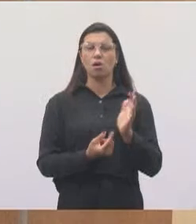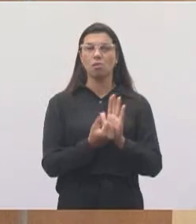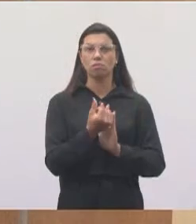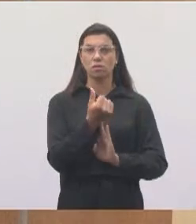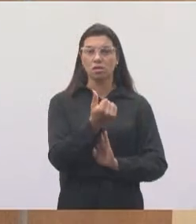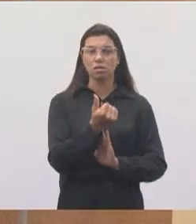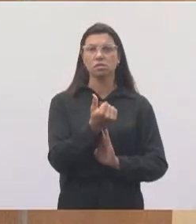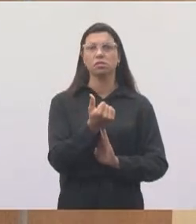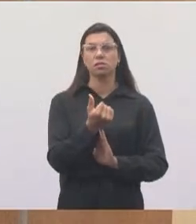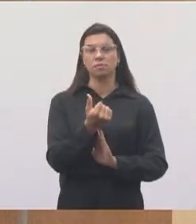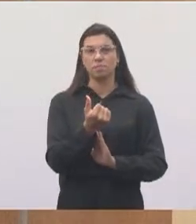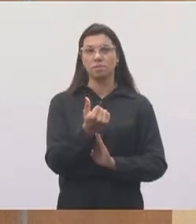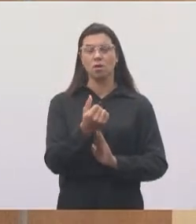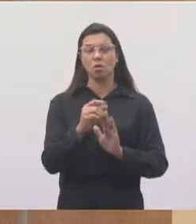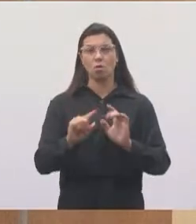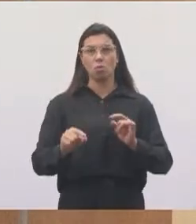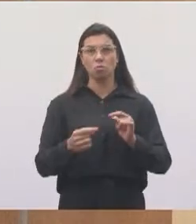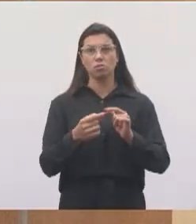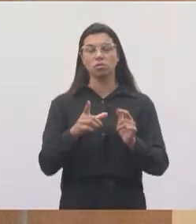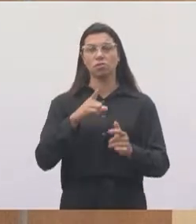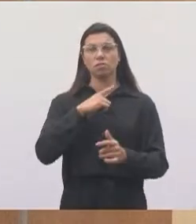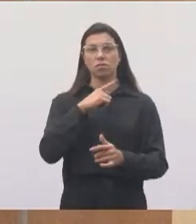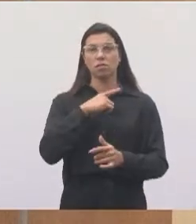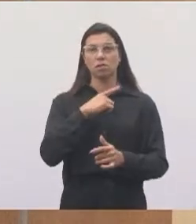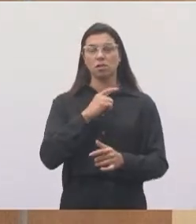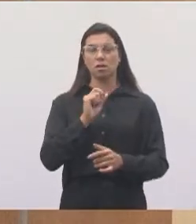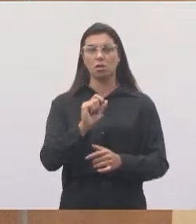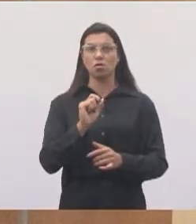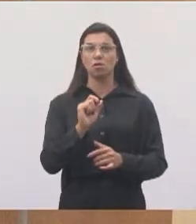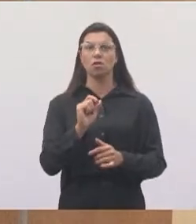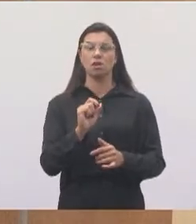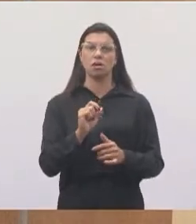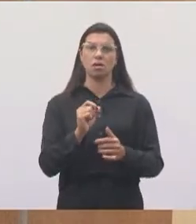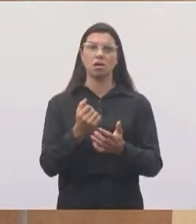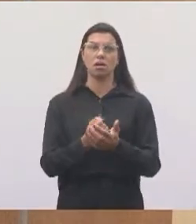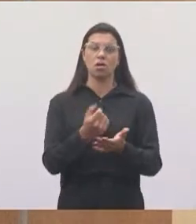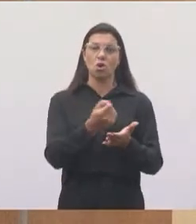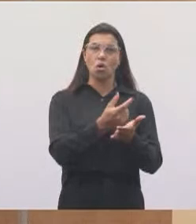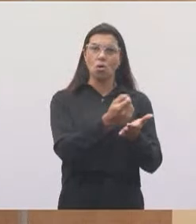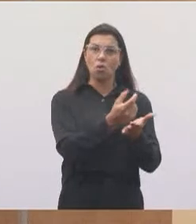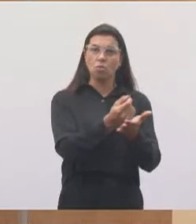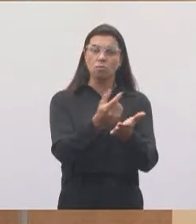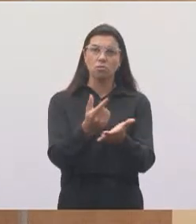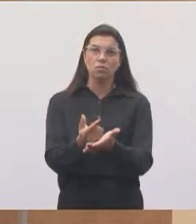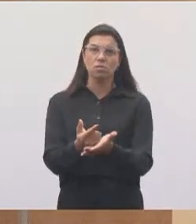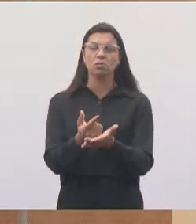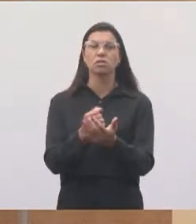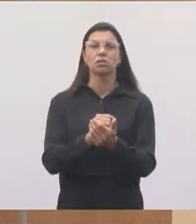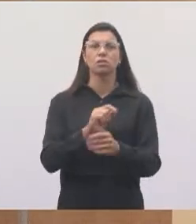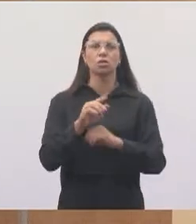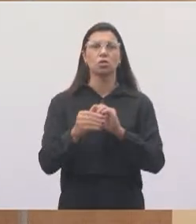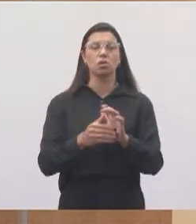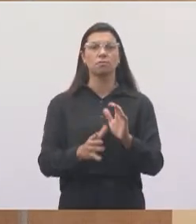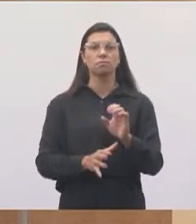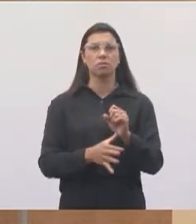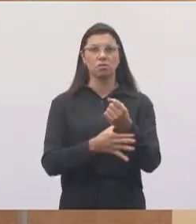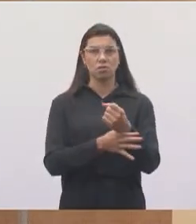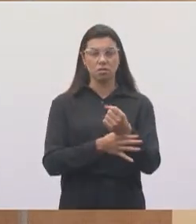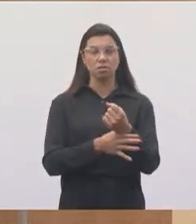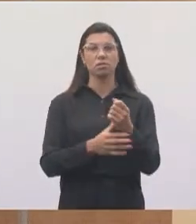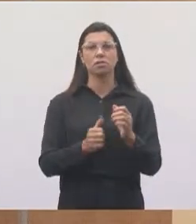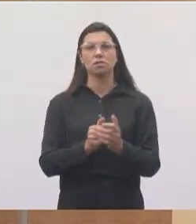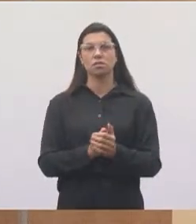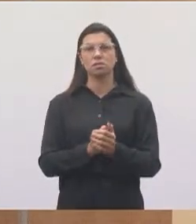atuária, tendo por objetivo estabelecer os níveis de contribuição dos segurados e das entidades